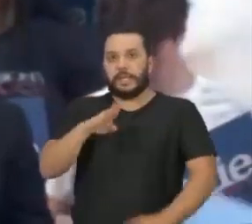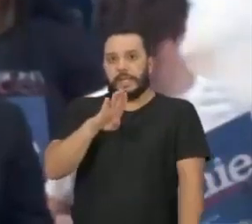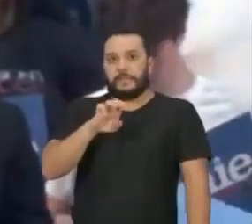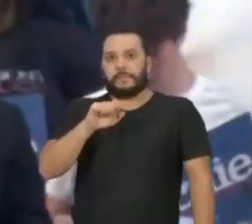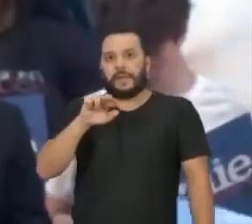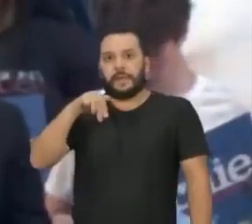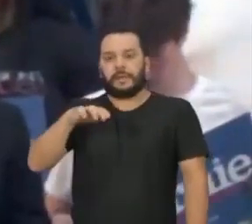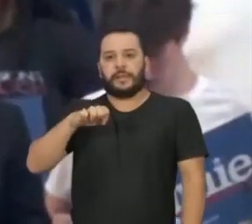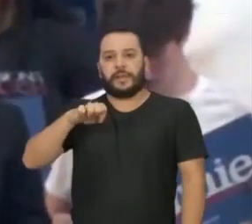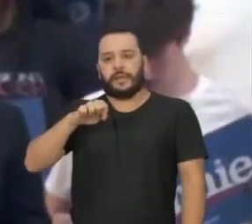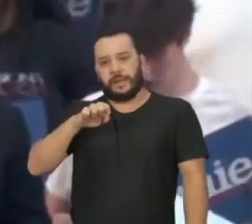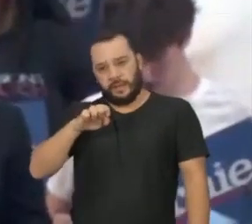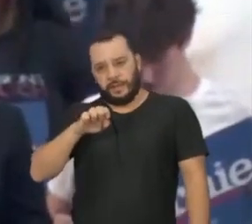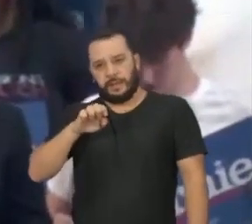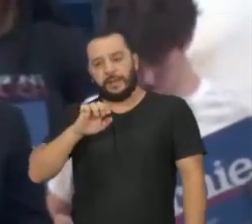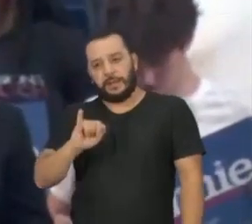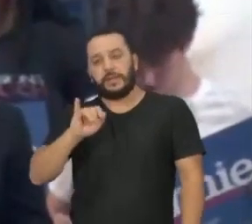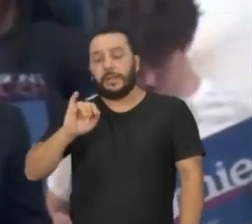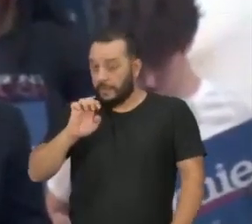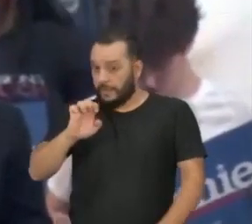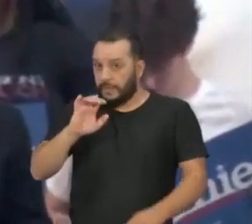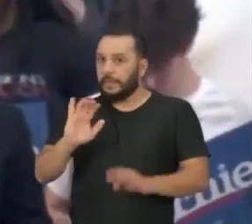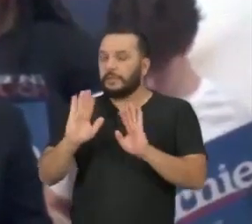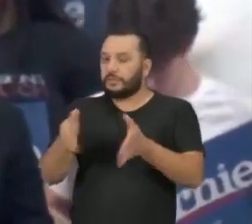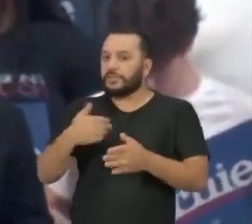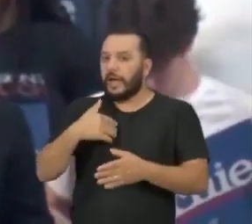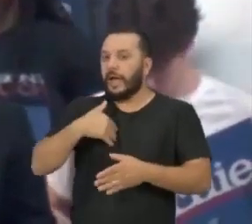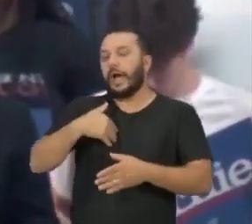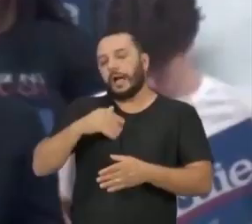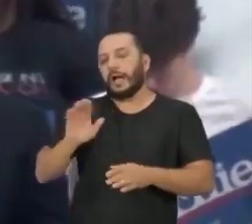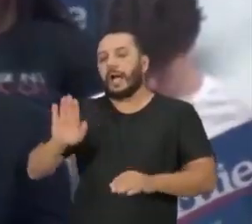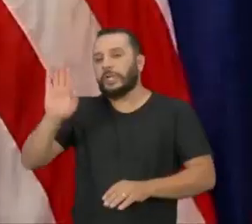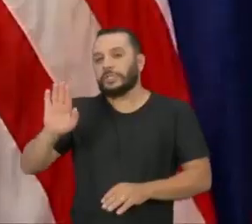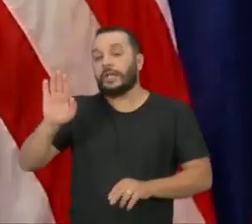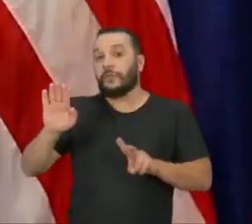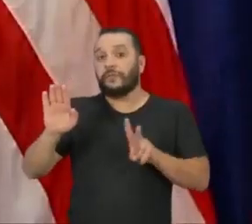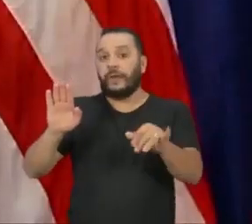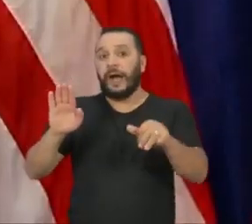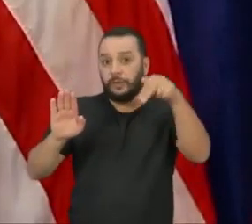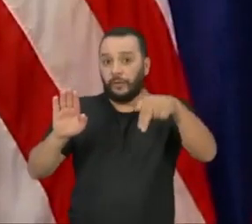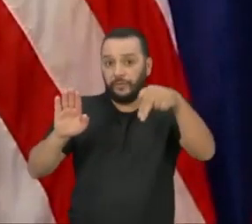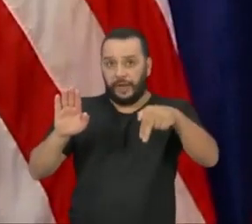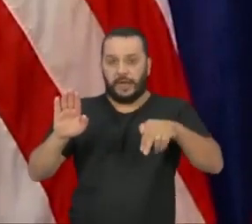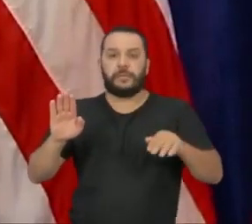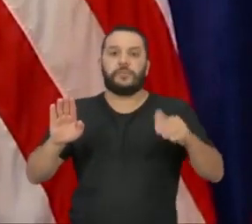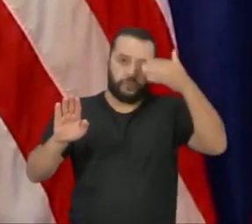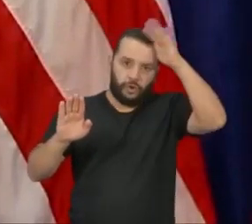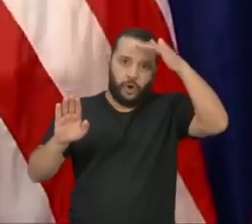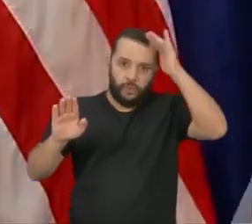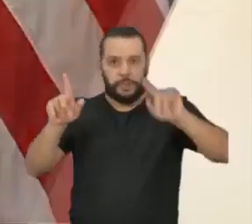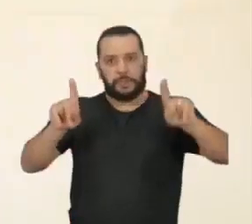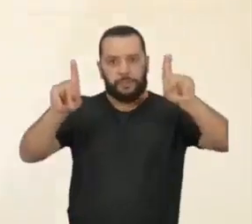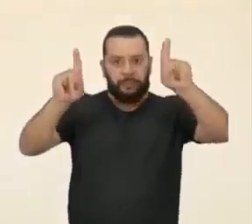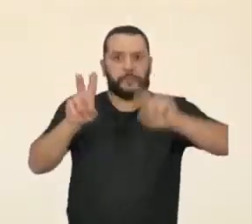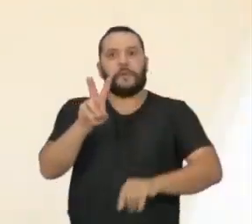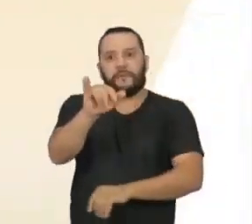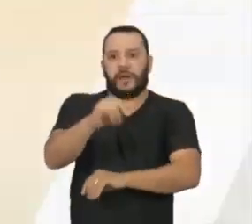status de líder democrata e está no caminho para ser o candidato que concorrerá em novembro com o presidente Donald Trump.